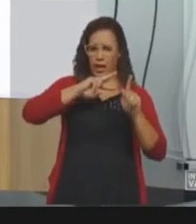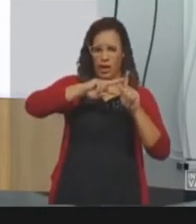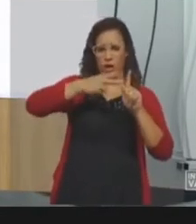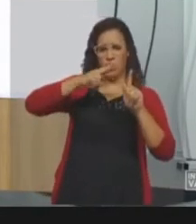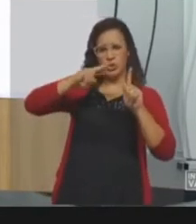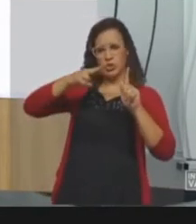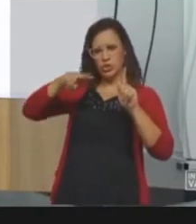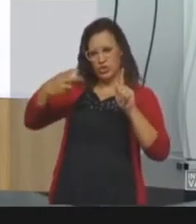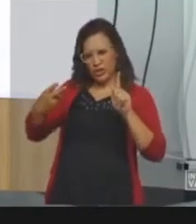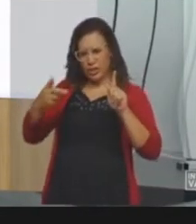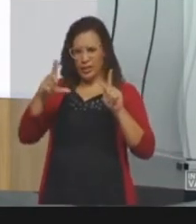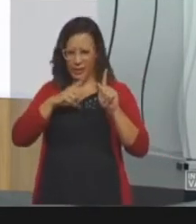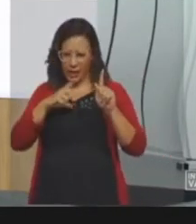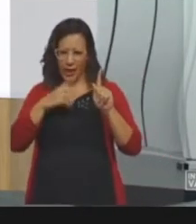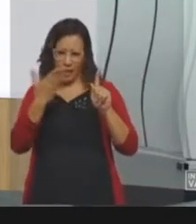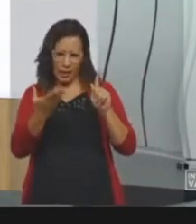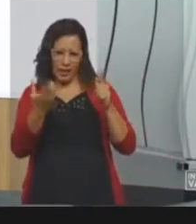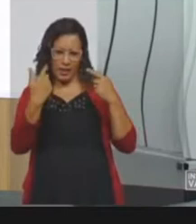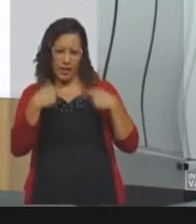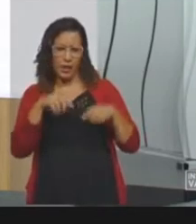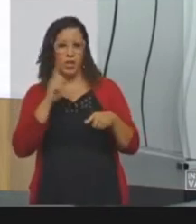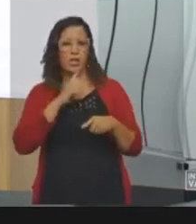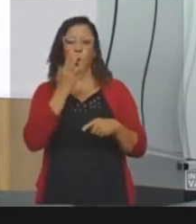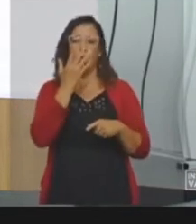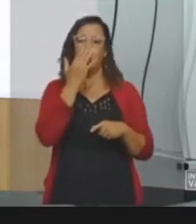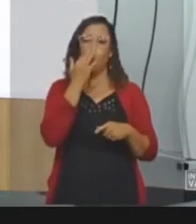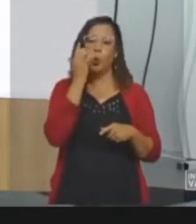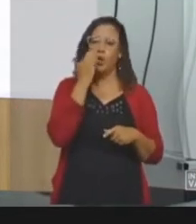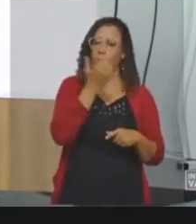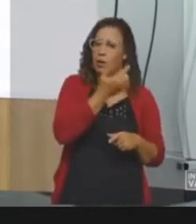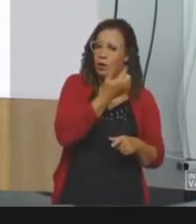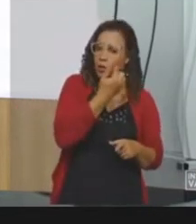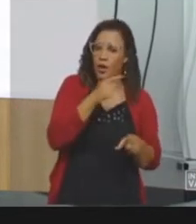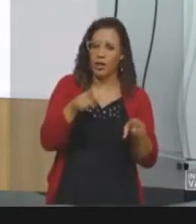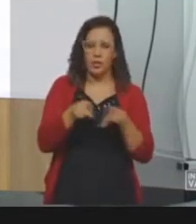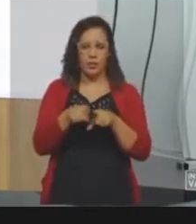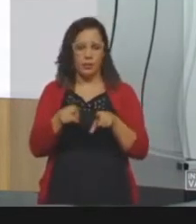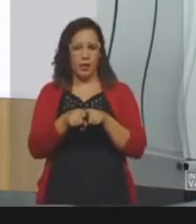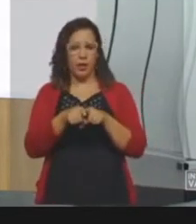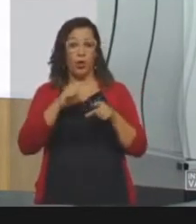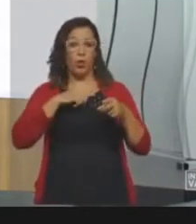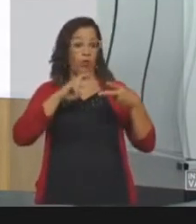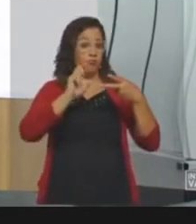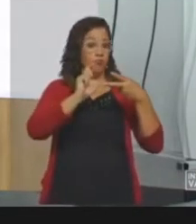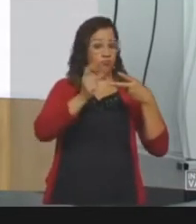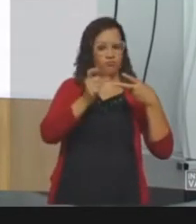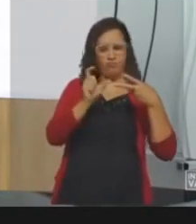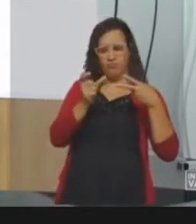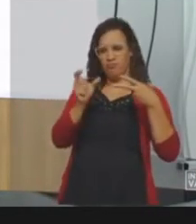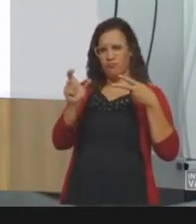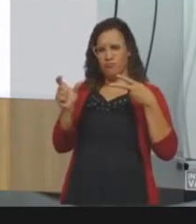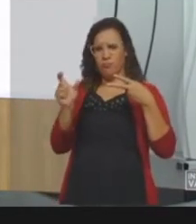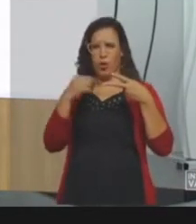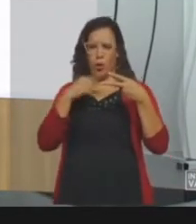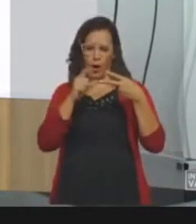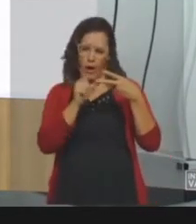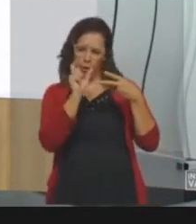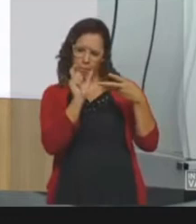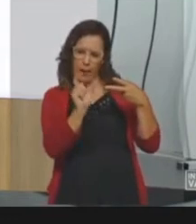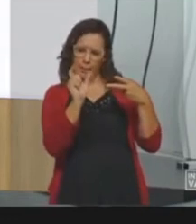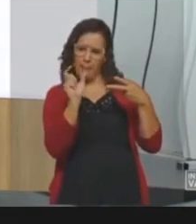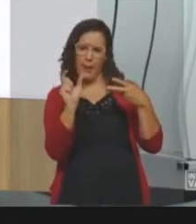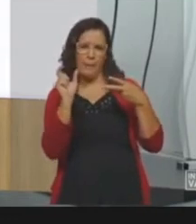os vários genes que codificam a cor do olho, os genes que codificam a cor da pele, os genes que codificam algumas enzimas